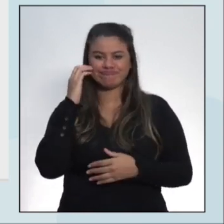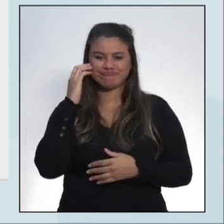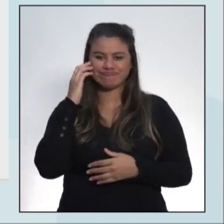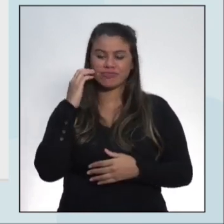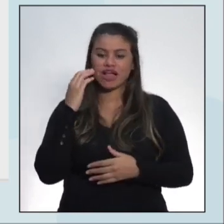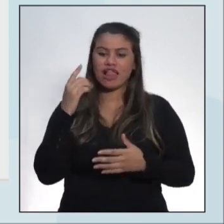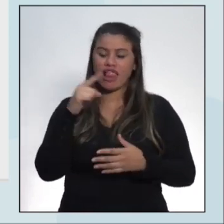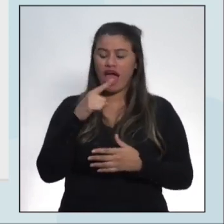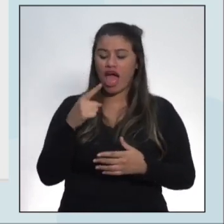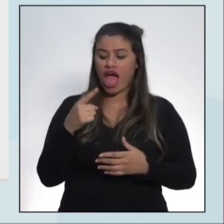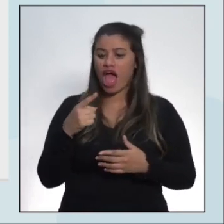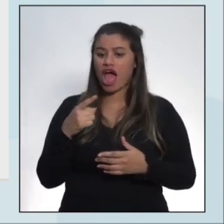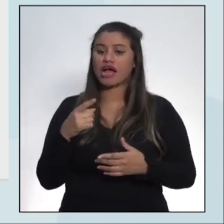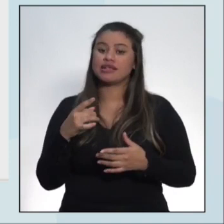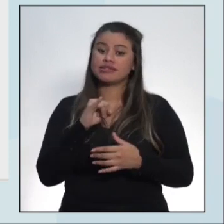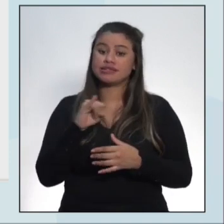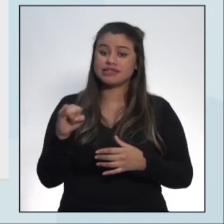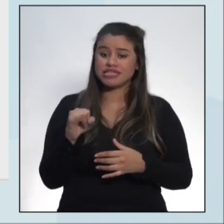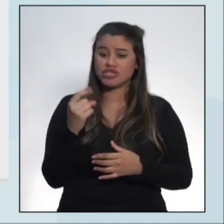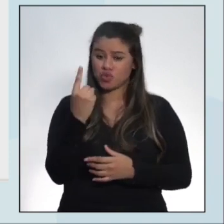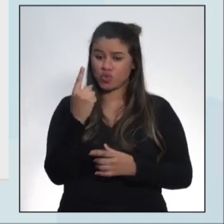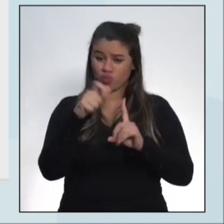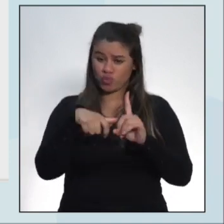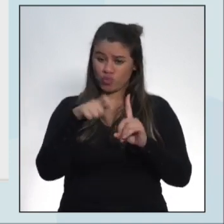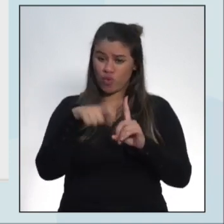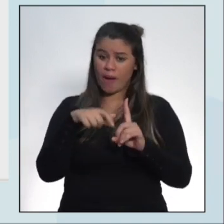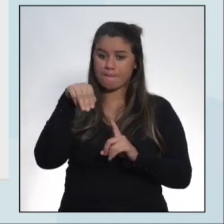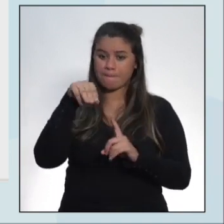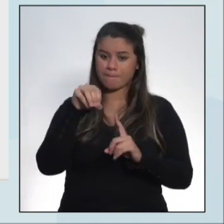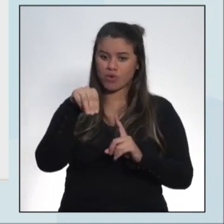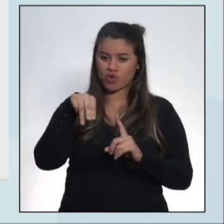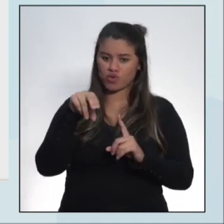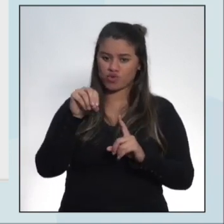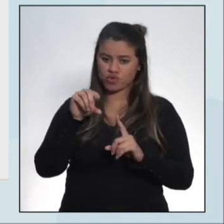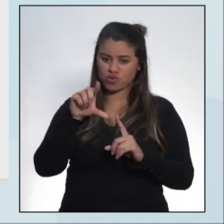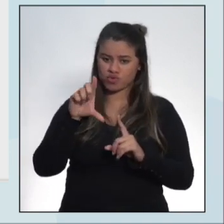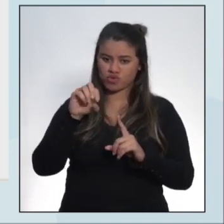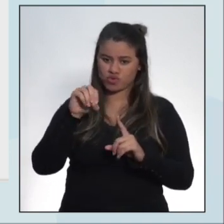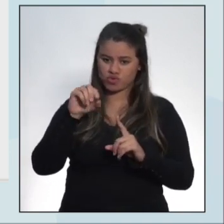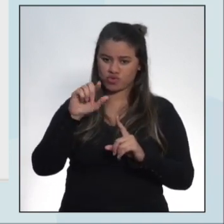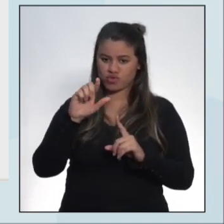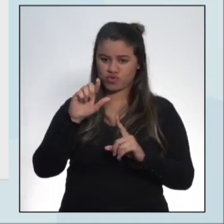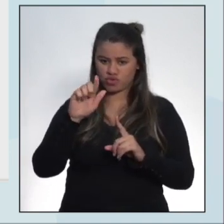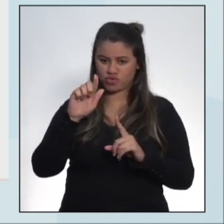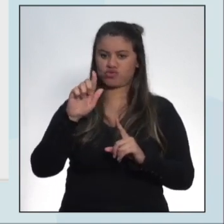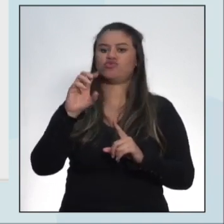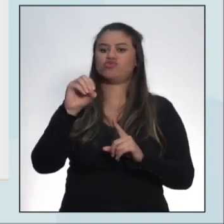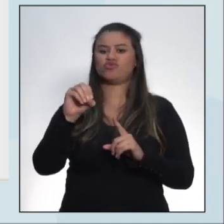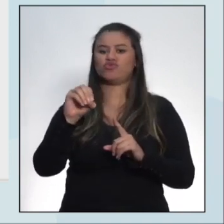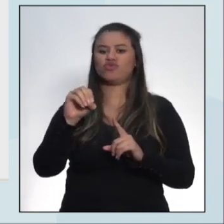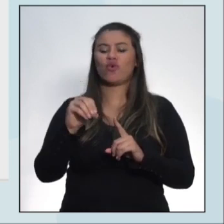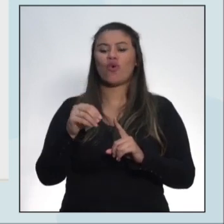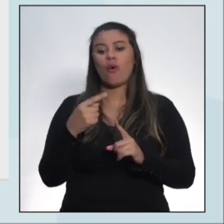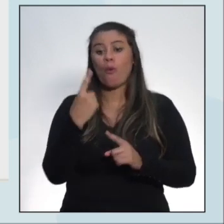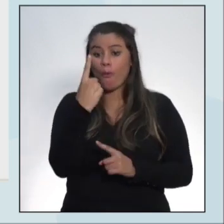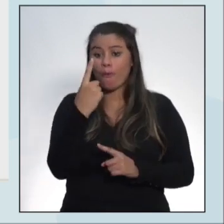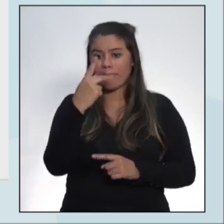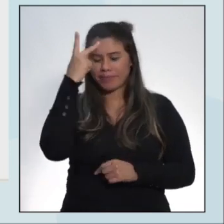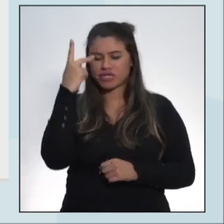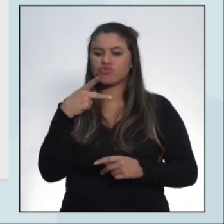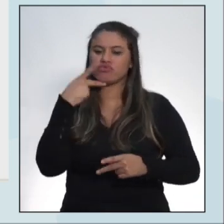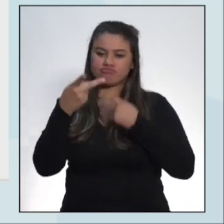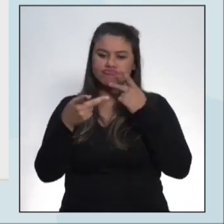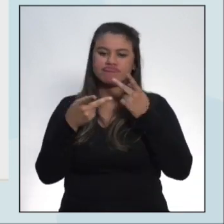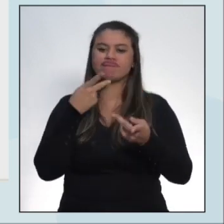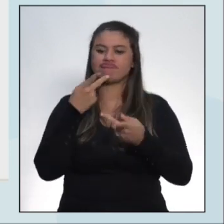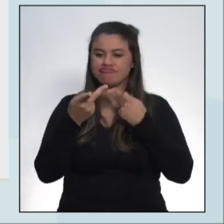um personagem, ele é chamado de monólogo, porque tem apenas um. Nada impede de dentro de um texto teatral existirem vários monólogos, né? Isso é outra